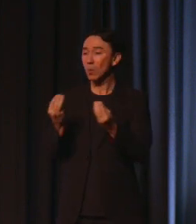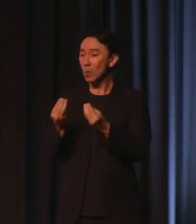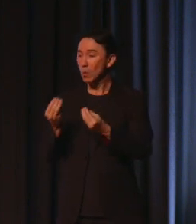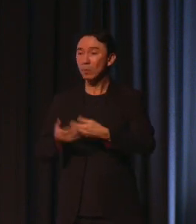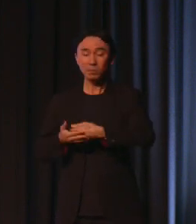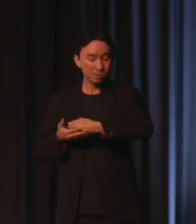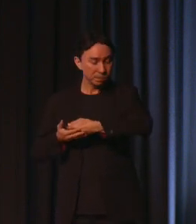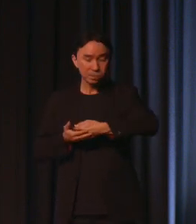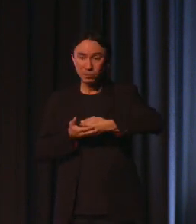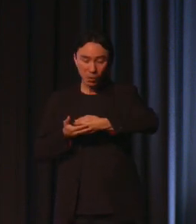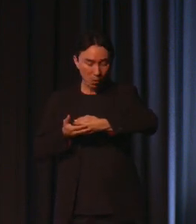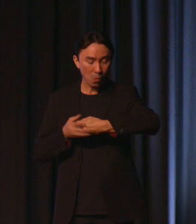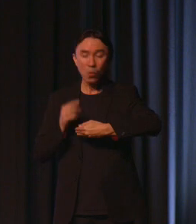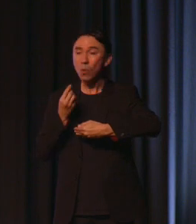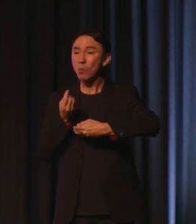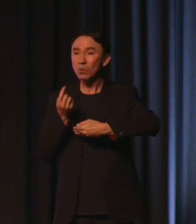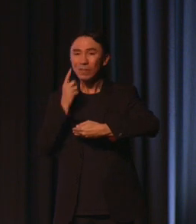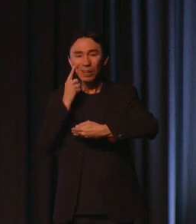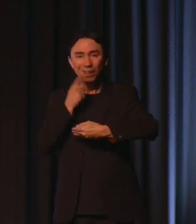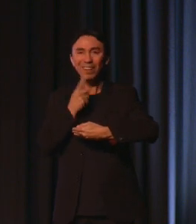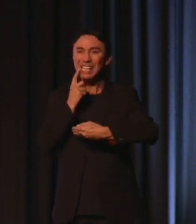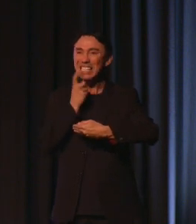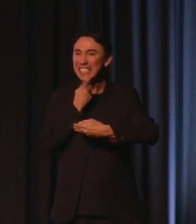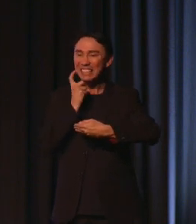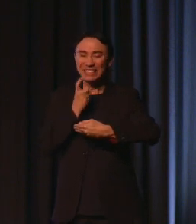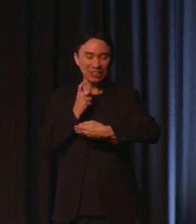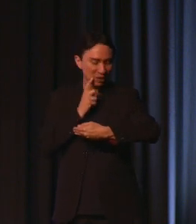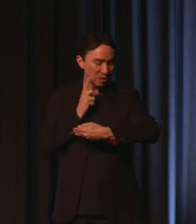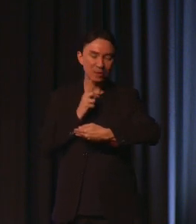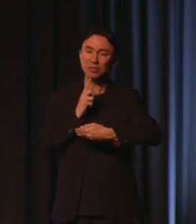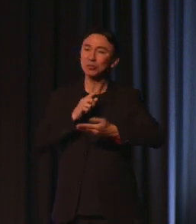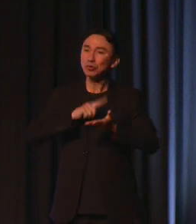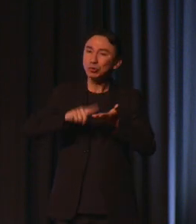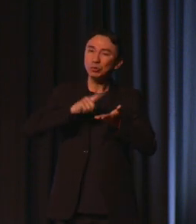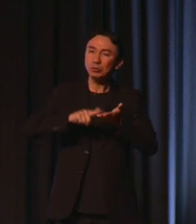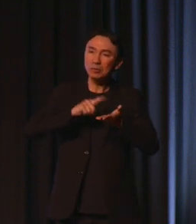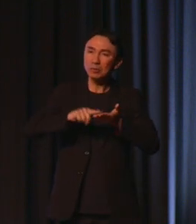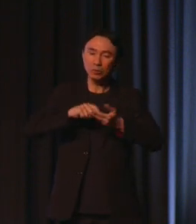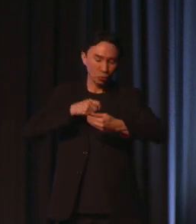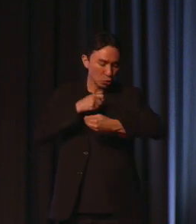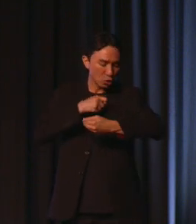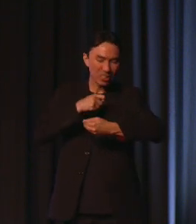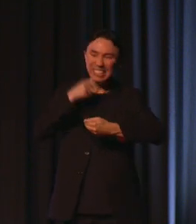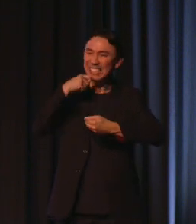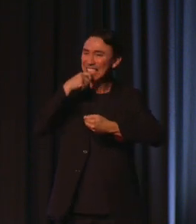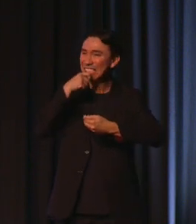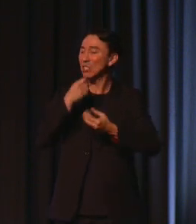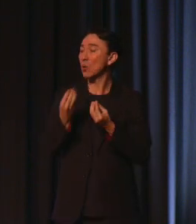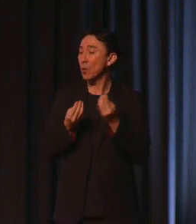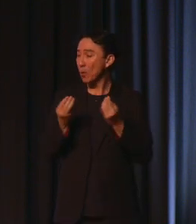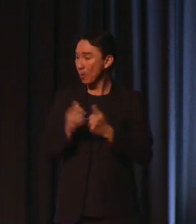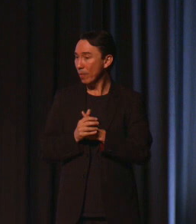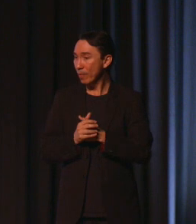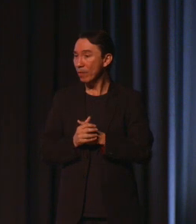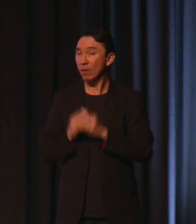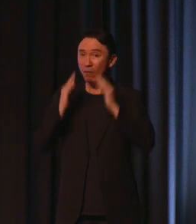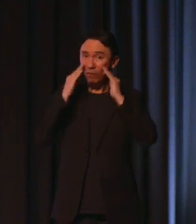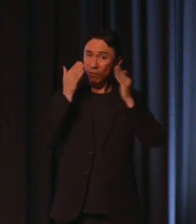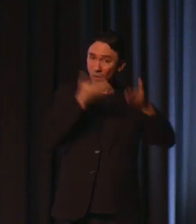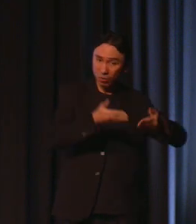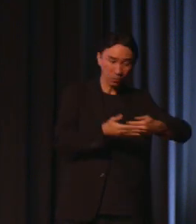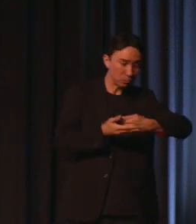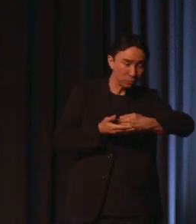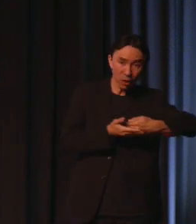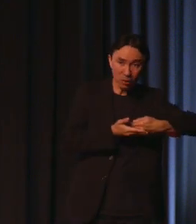fazer a higiene dos dentinhos dela. Eu vou trabalhar com essa mãe, eu não vou estar focado na criança, eu vou estar focado